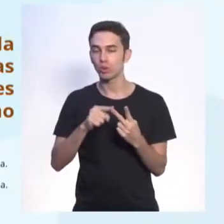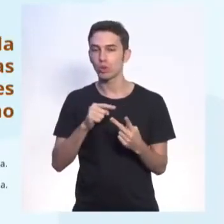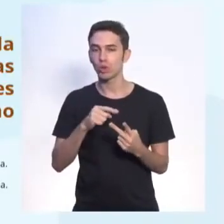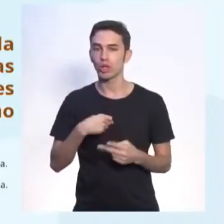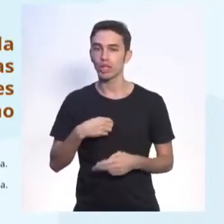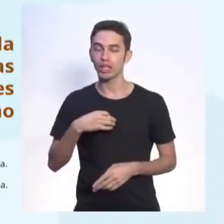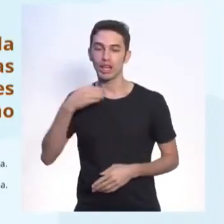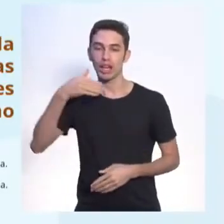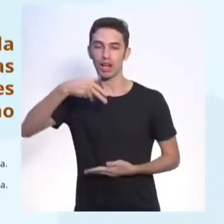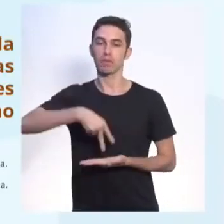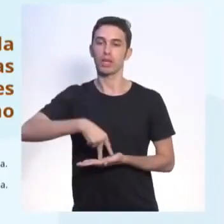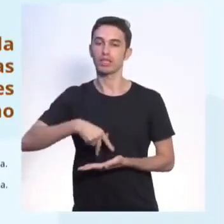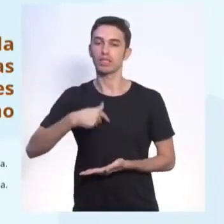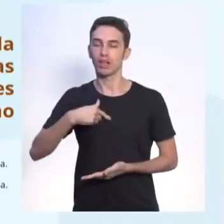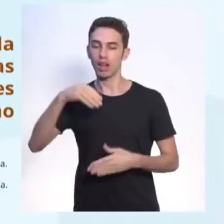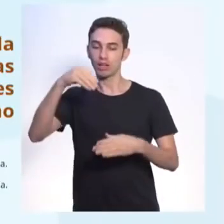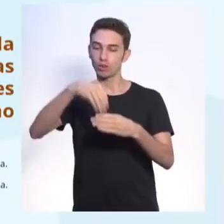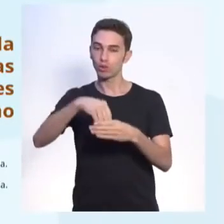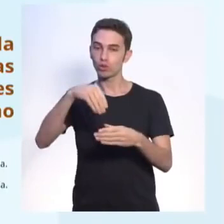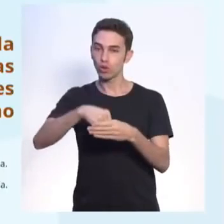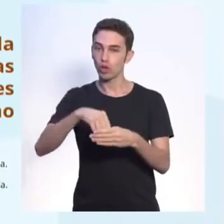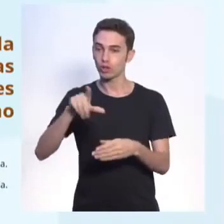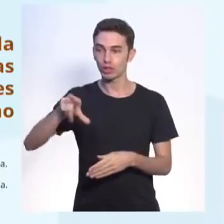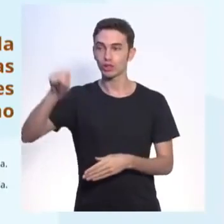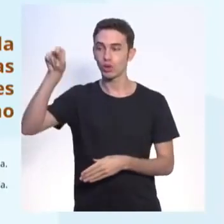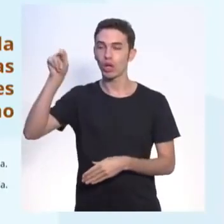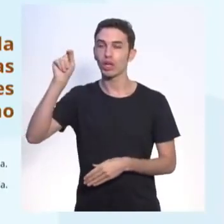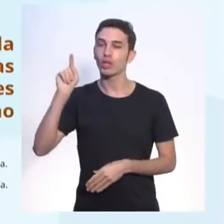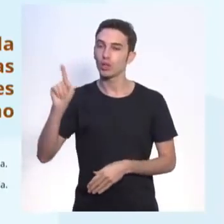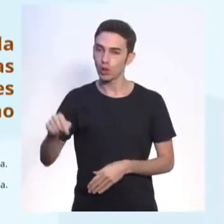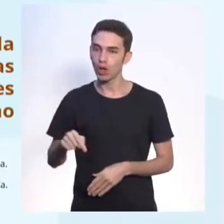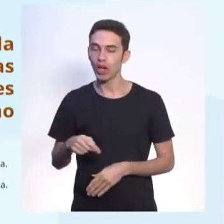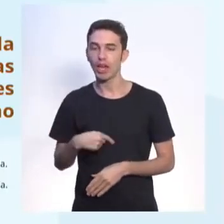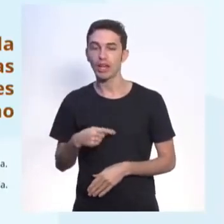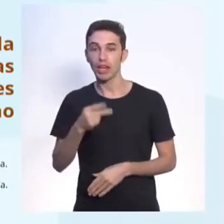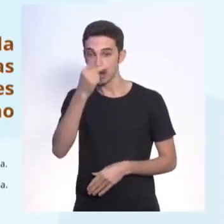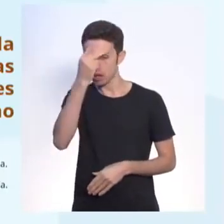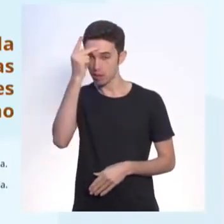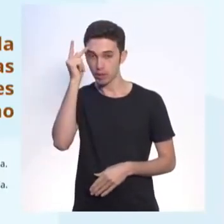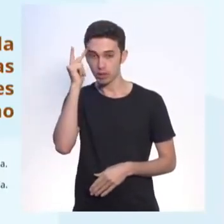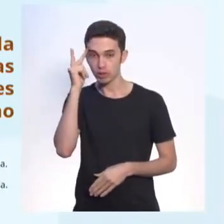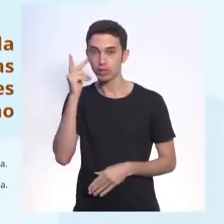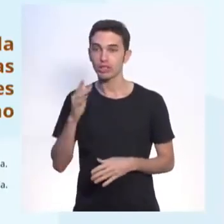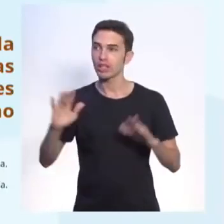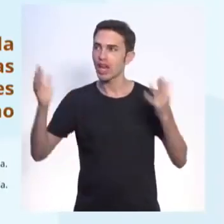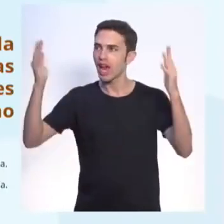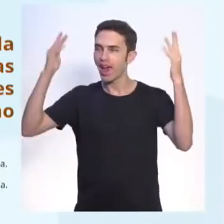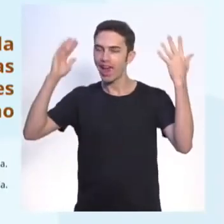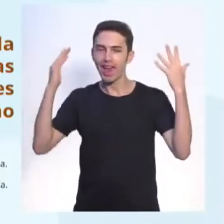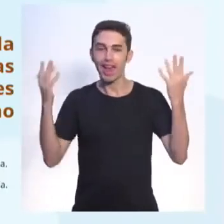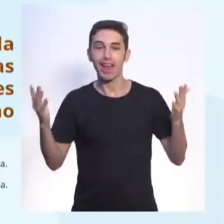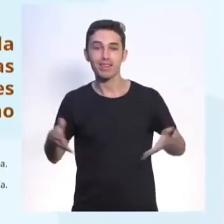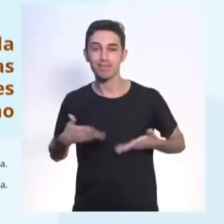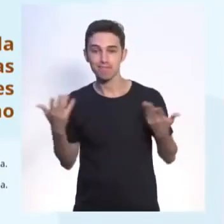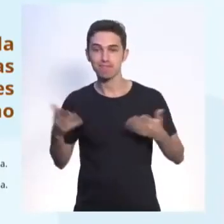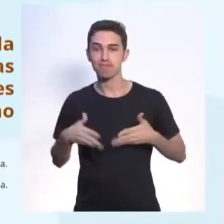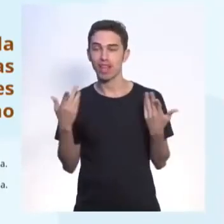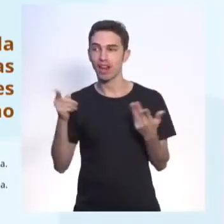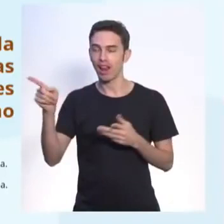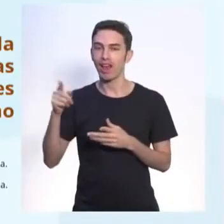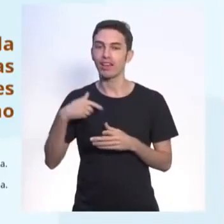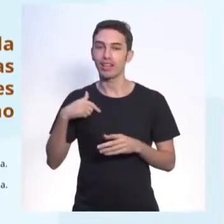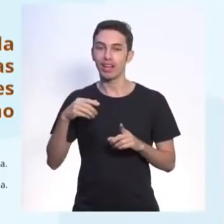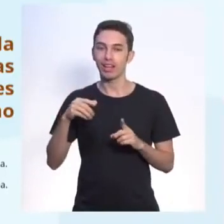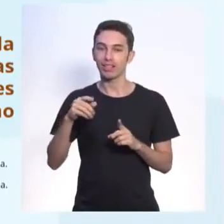candidato que foi nos votos eleito, né, que foi recebido aí com grande alvoroço na Estação da Luz em